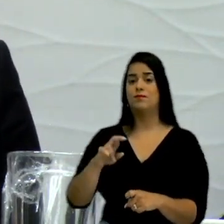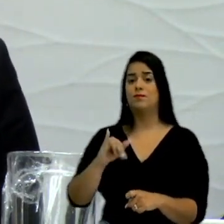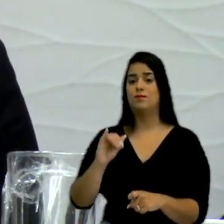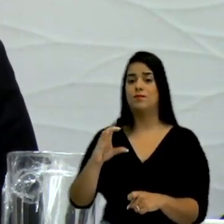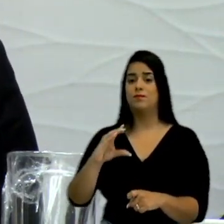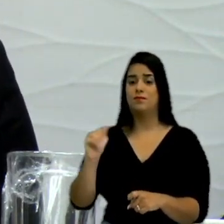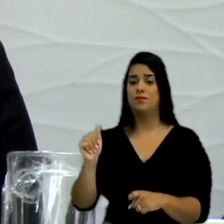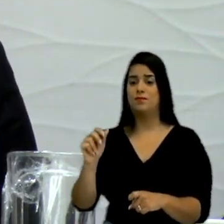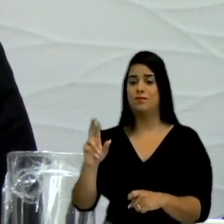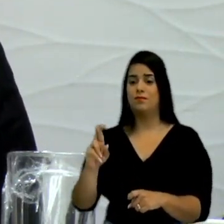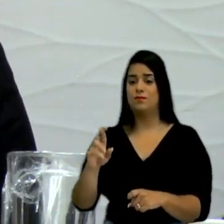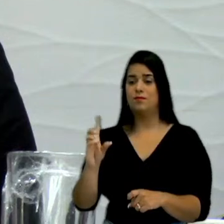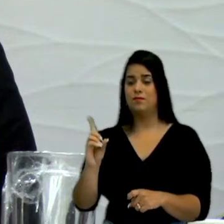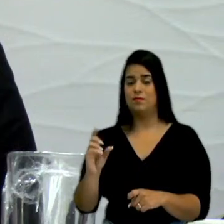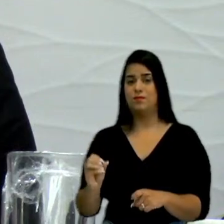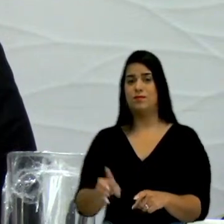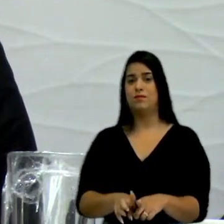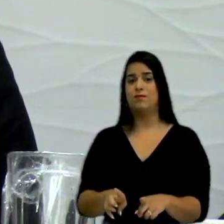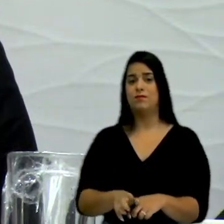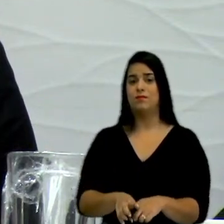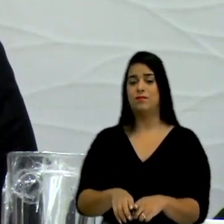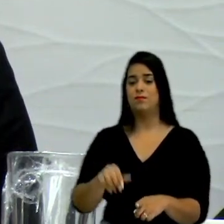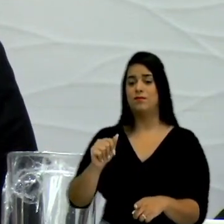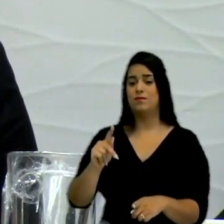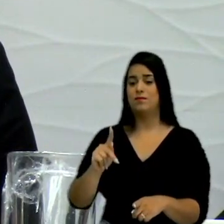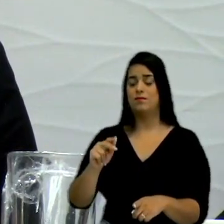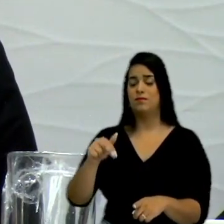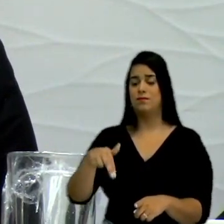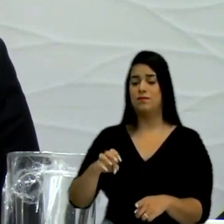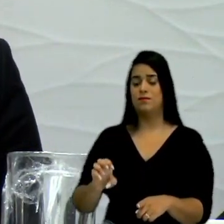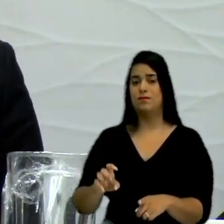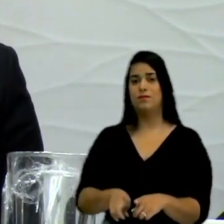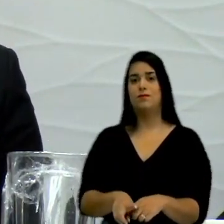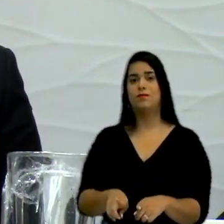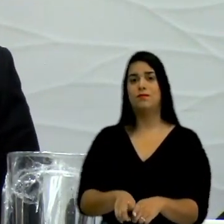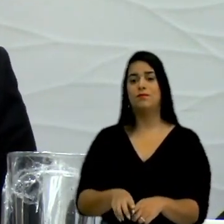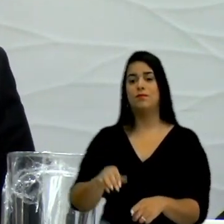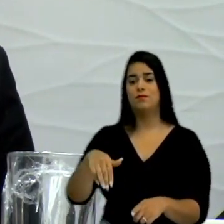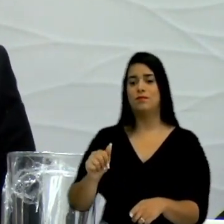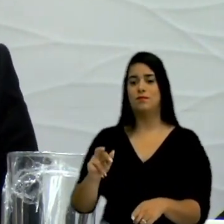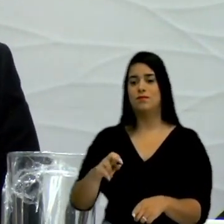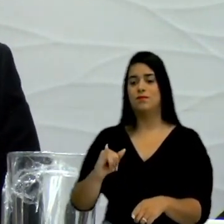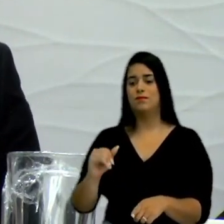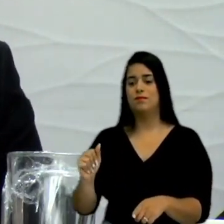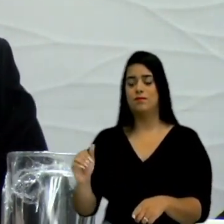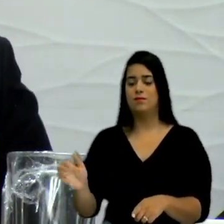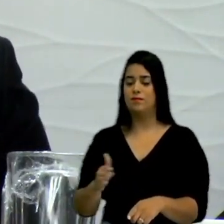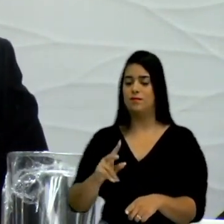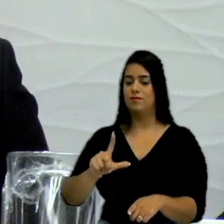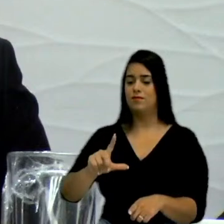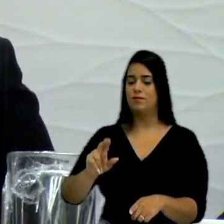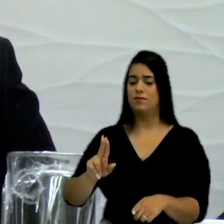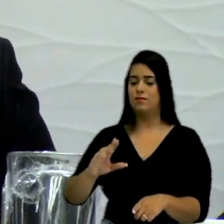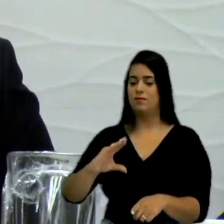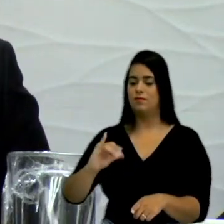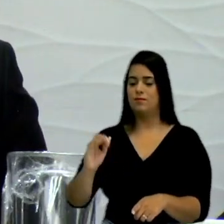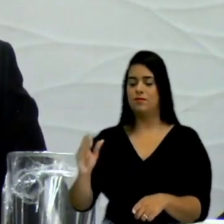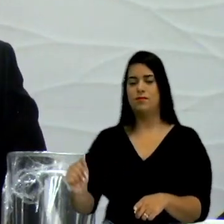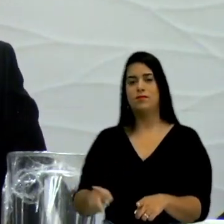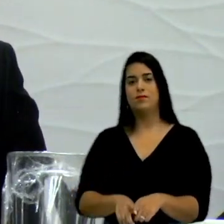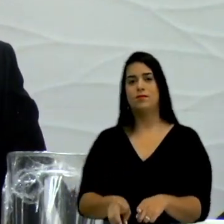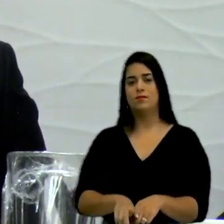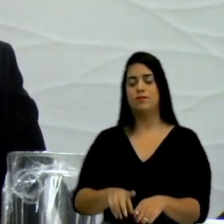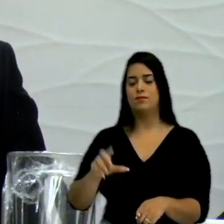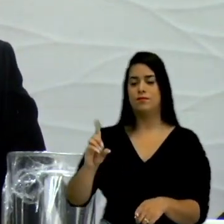Lima. A Abne Danilo. A Maria Lúcia, esposa de Deda, professor. A meu afilhado